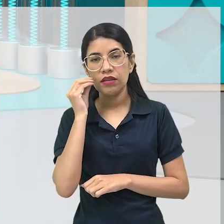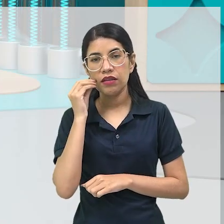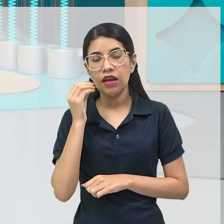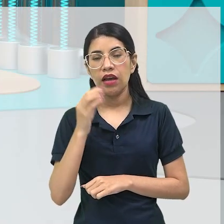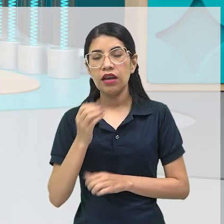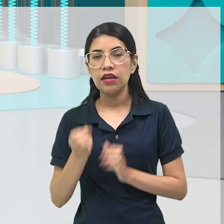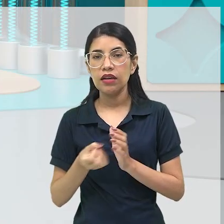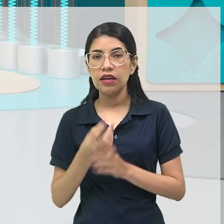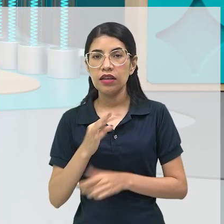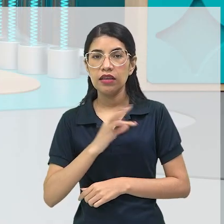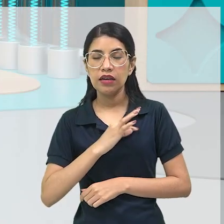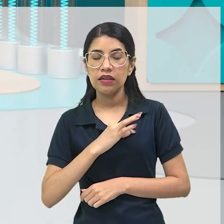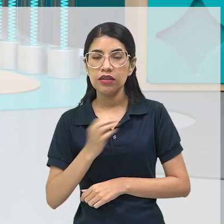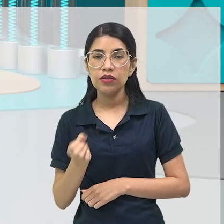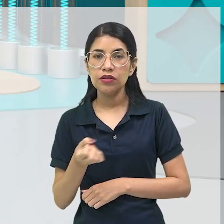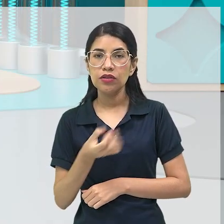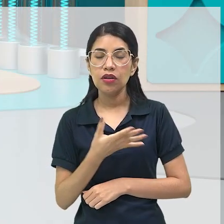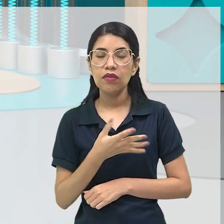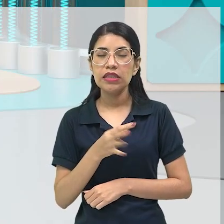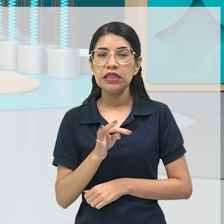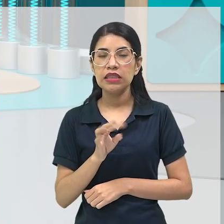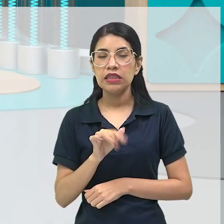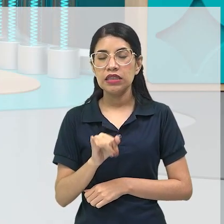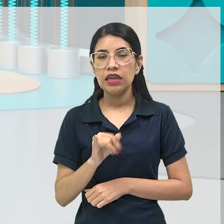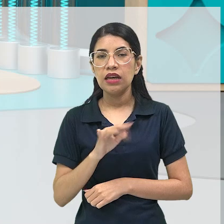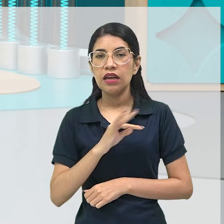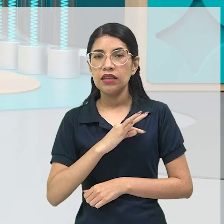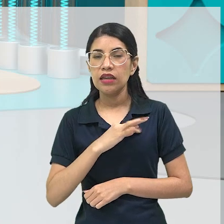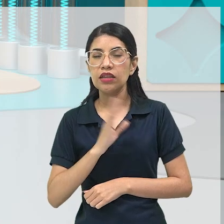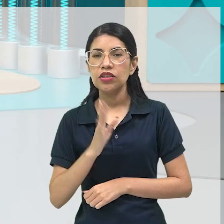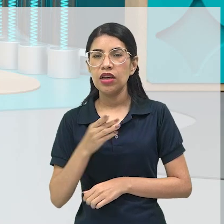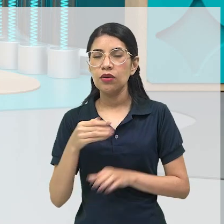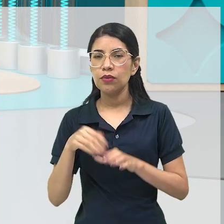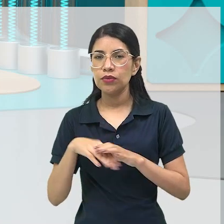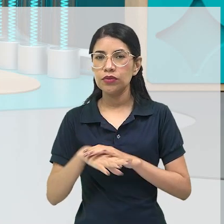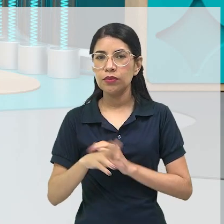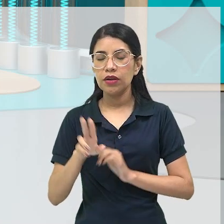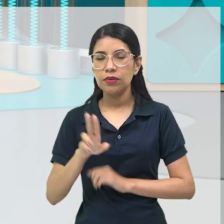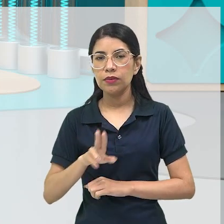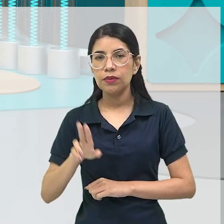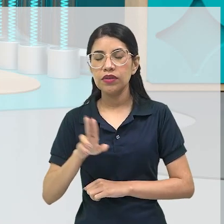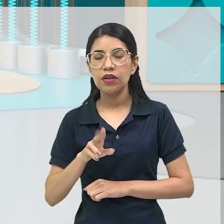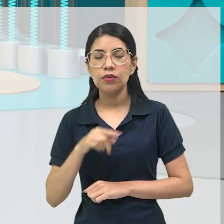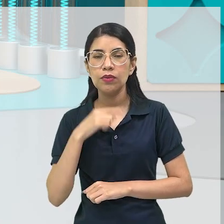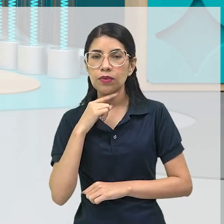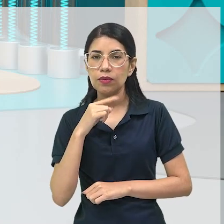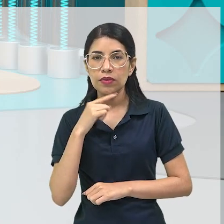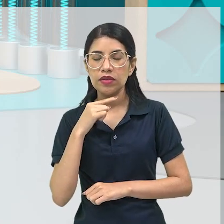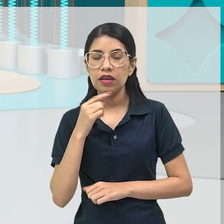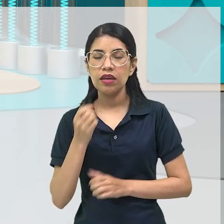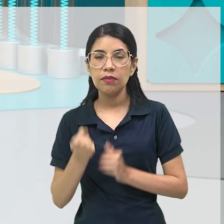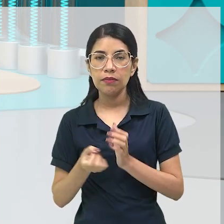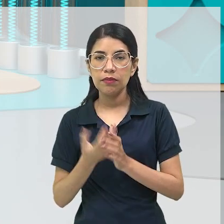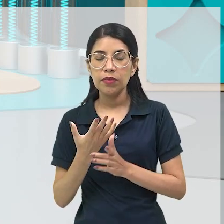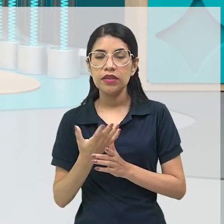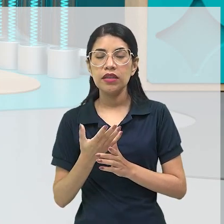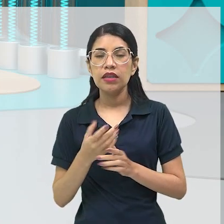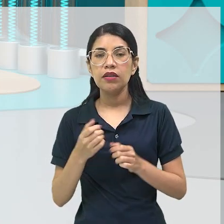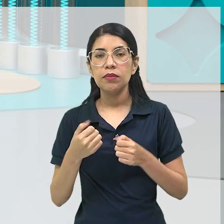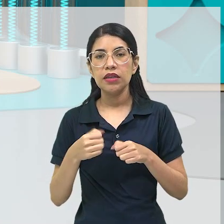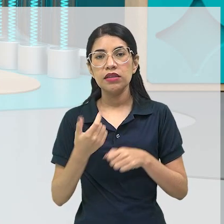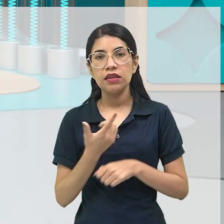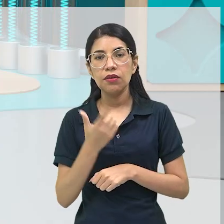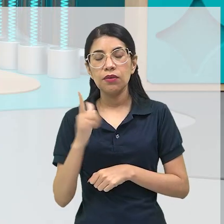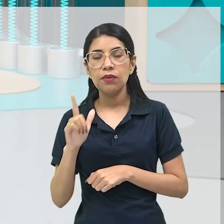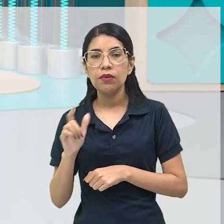novas técnicas. E se aquela técnica que você tem costume de utilizar não está sendo possível naquele momento, você segue outro